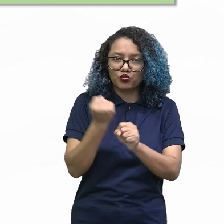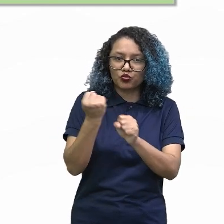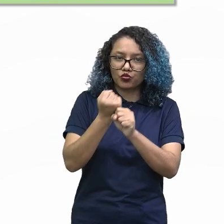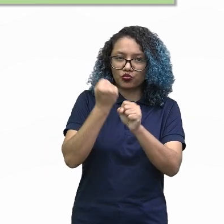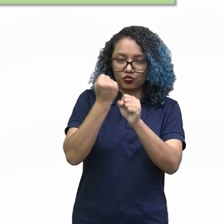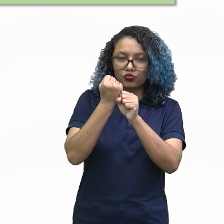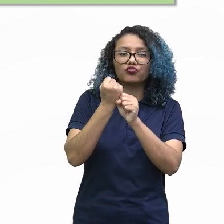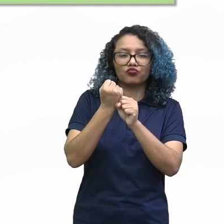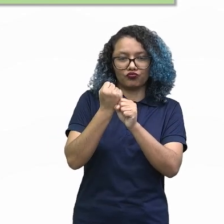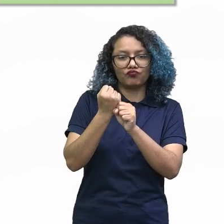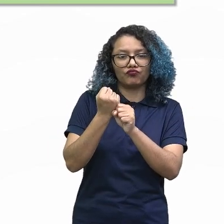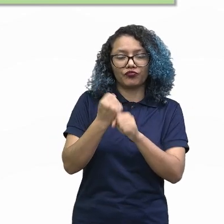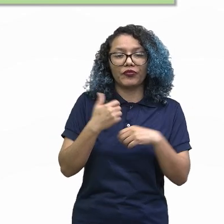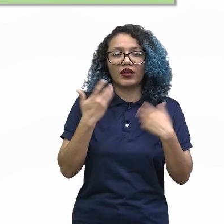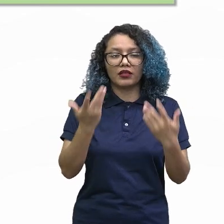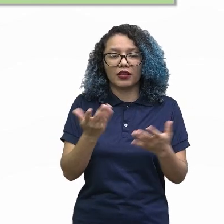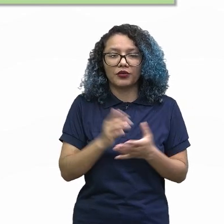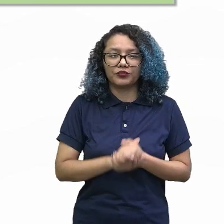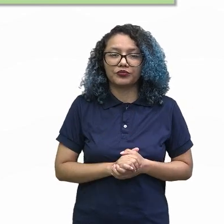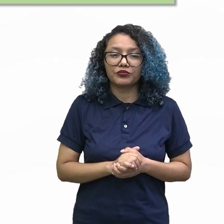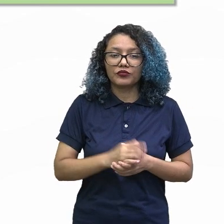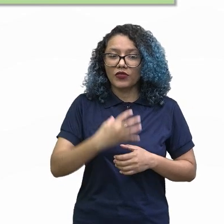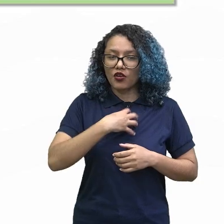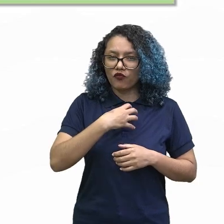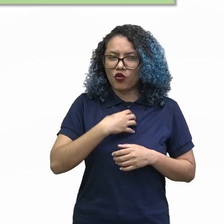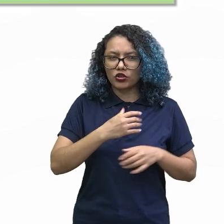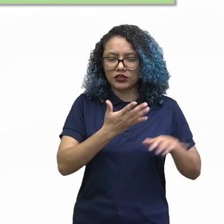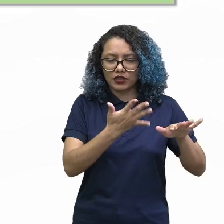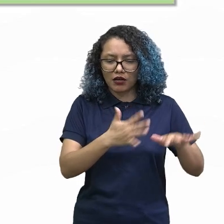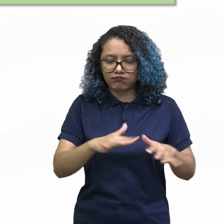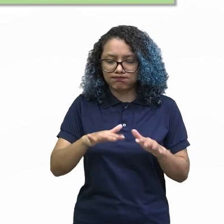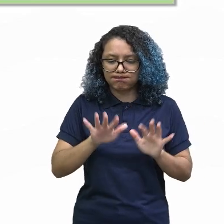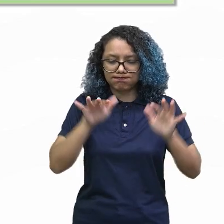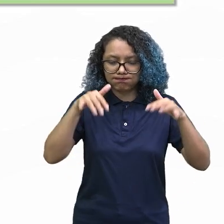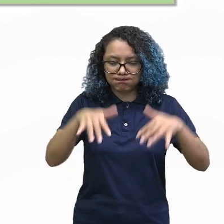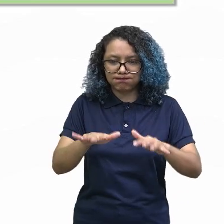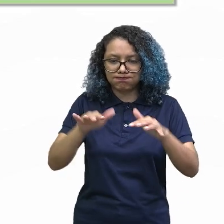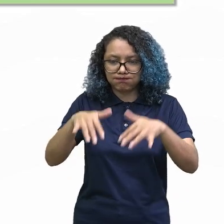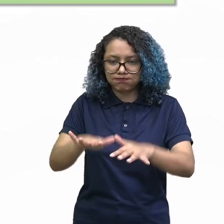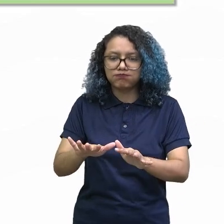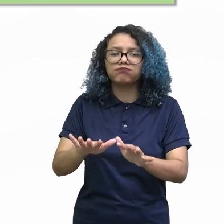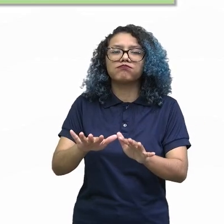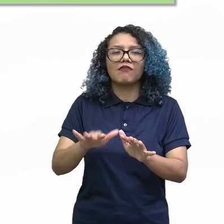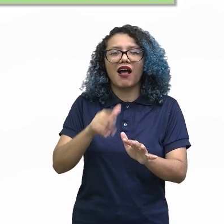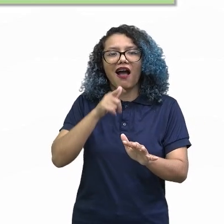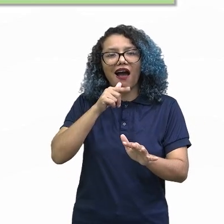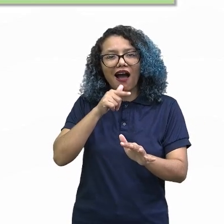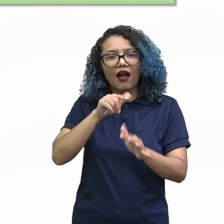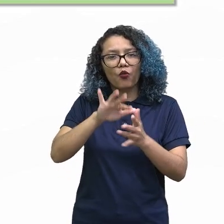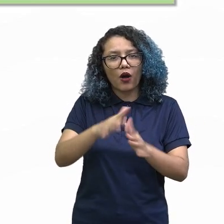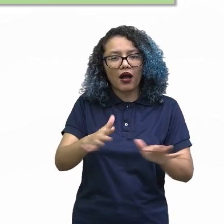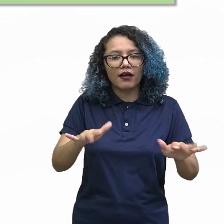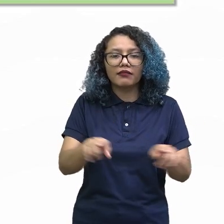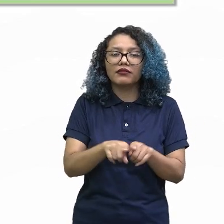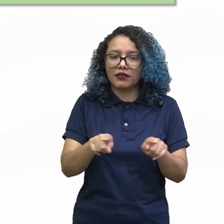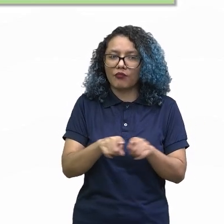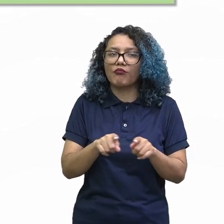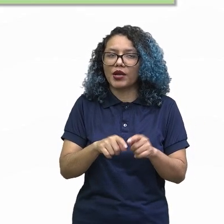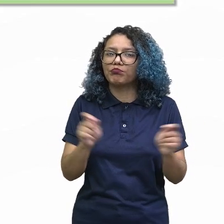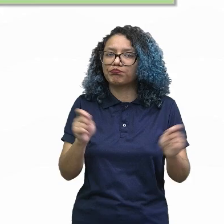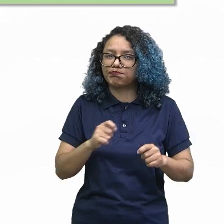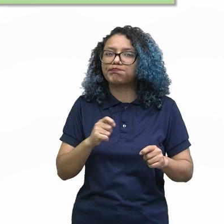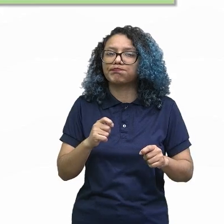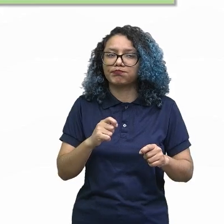instalada, né? Então, a força ali das ondas, né, das correntezas ali da água, também vai gerar o mesmo